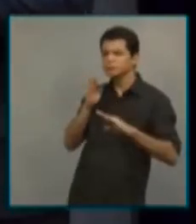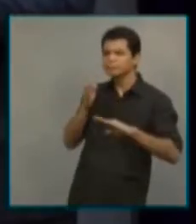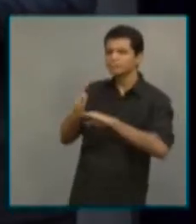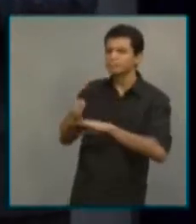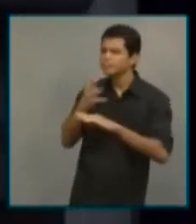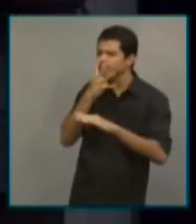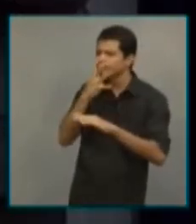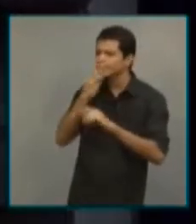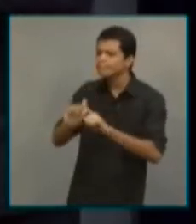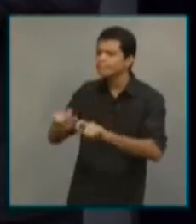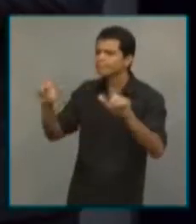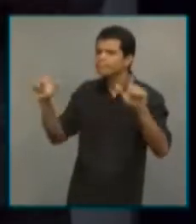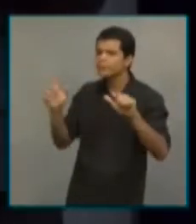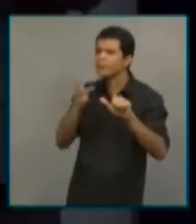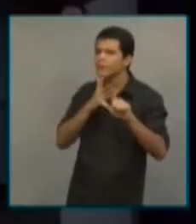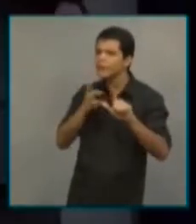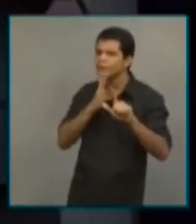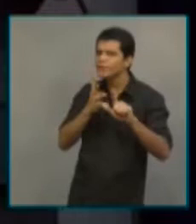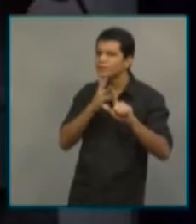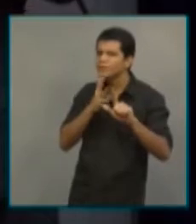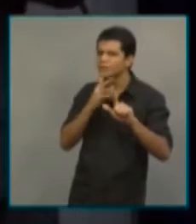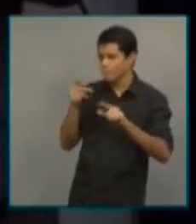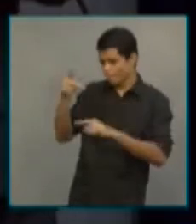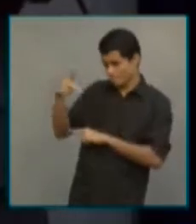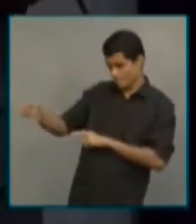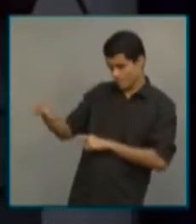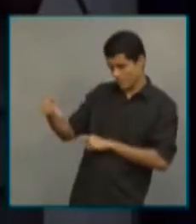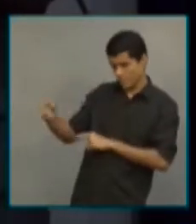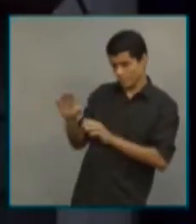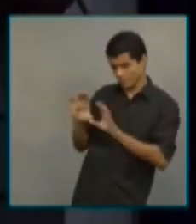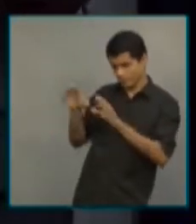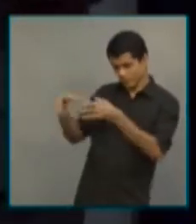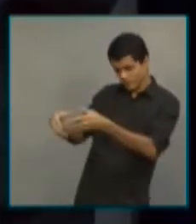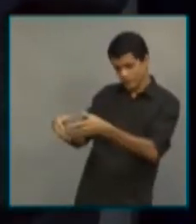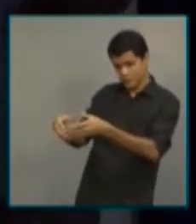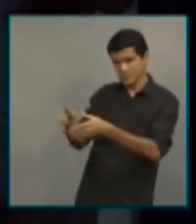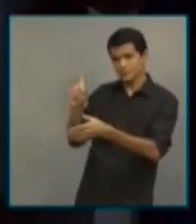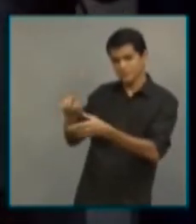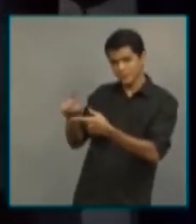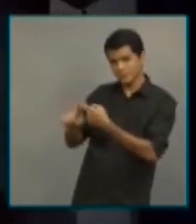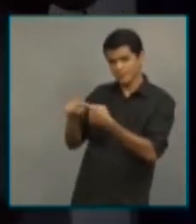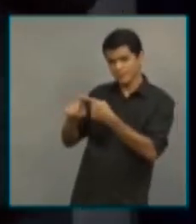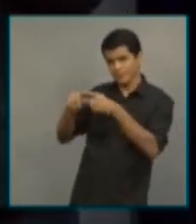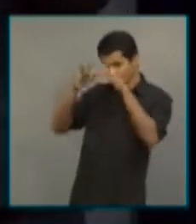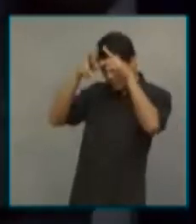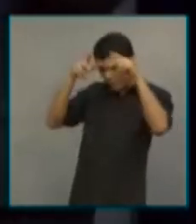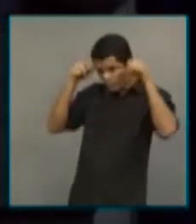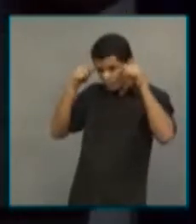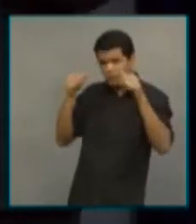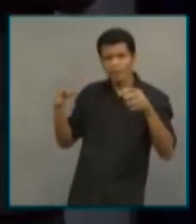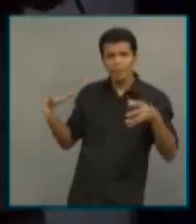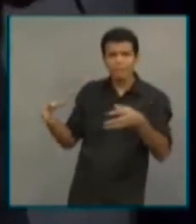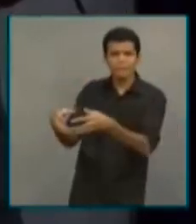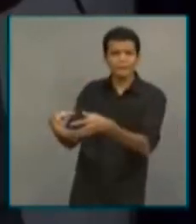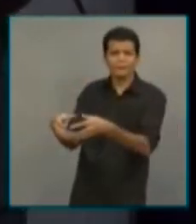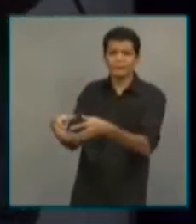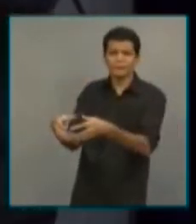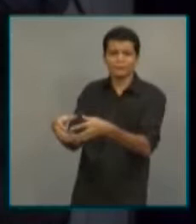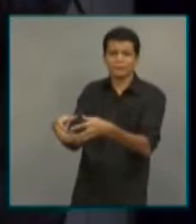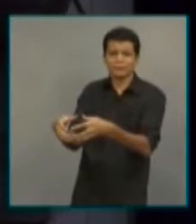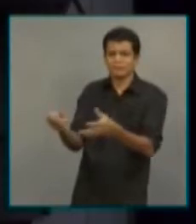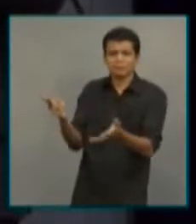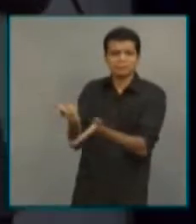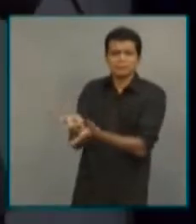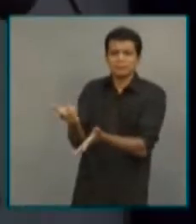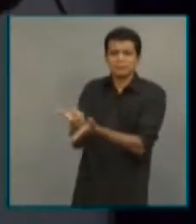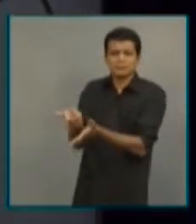Comissão de Direito Previdenciário e conselheira da OAB, fazem parte dessa gestão. E realmente, na